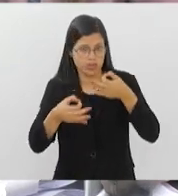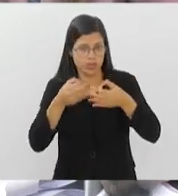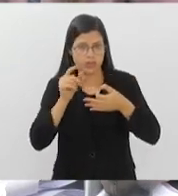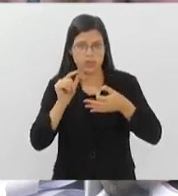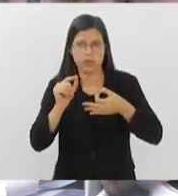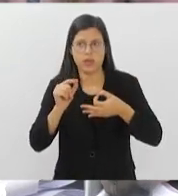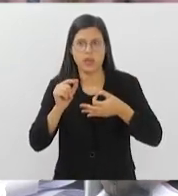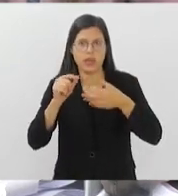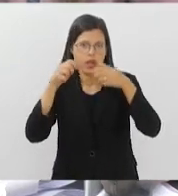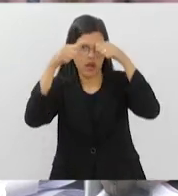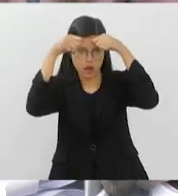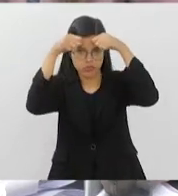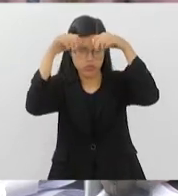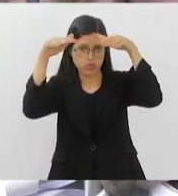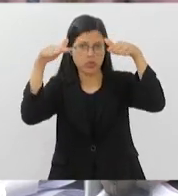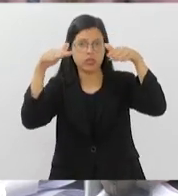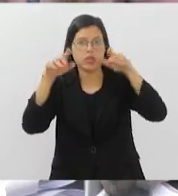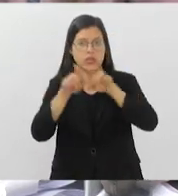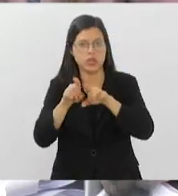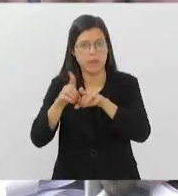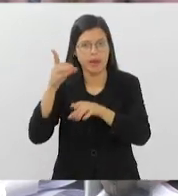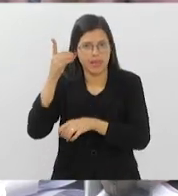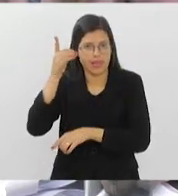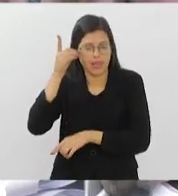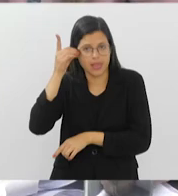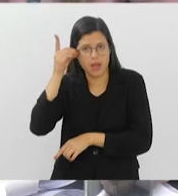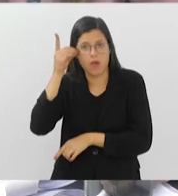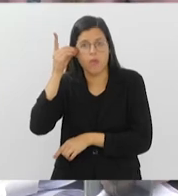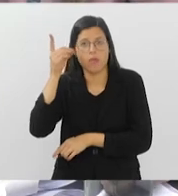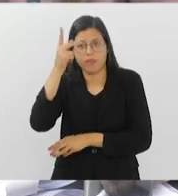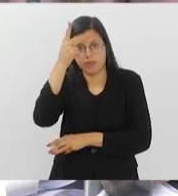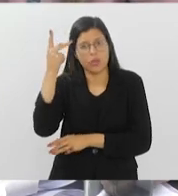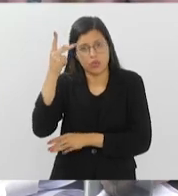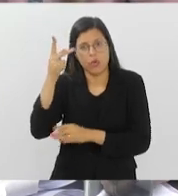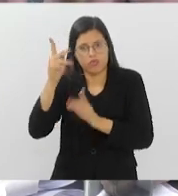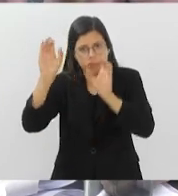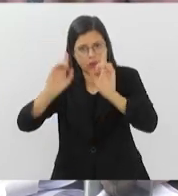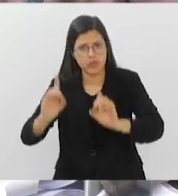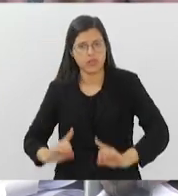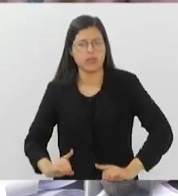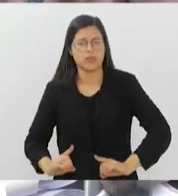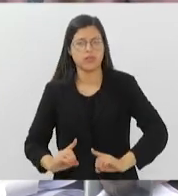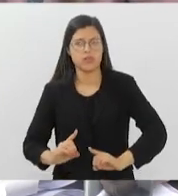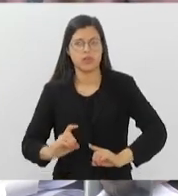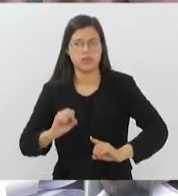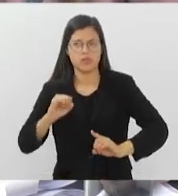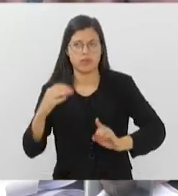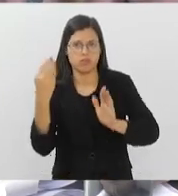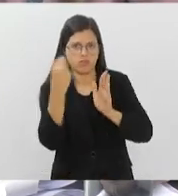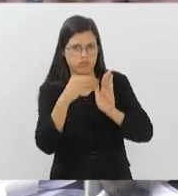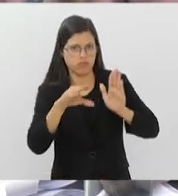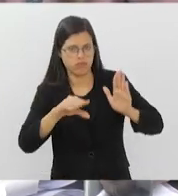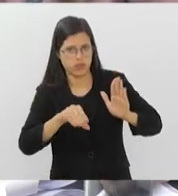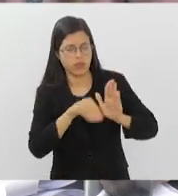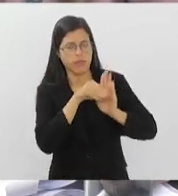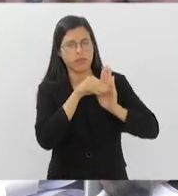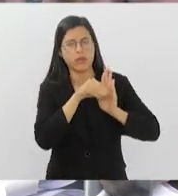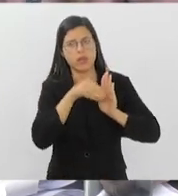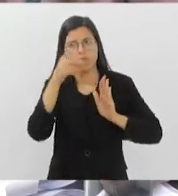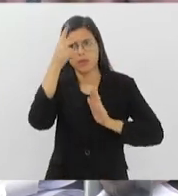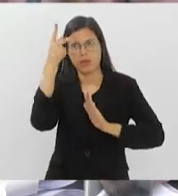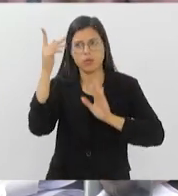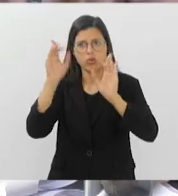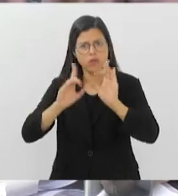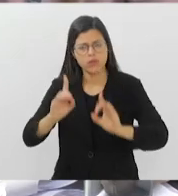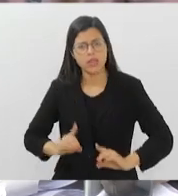transtorno do espectro autista e síndrome de Down são pessoas com deficiência. Então, se você coloca já na emenda... Pessoas com deficiência